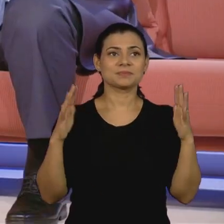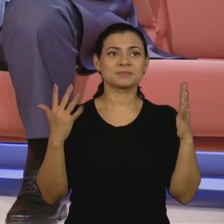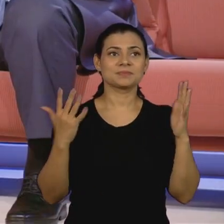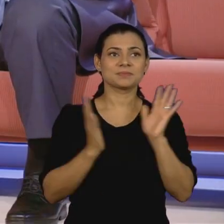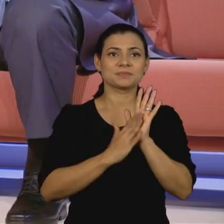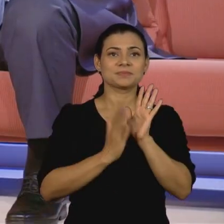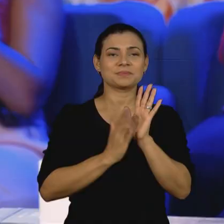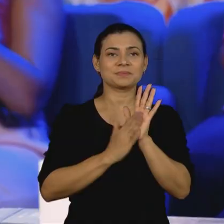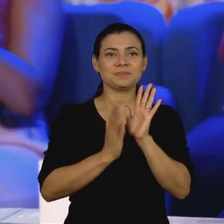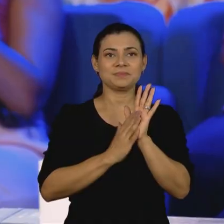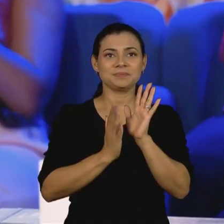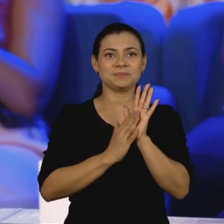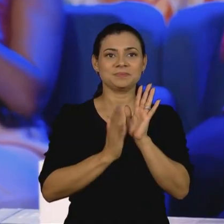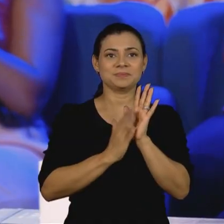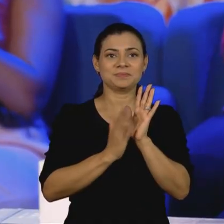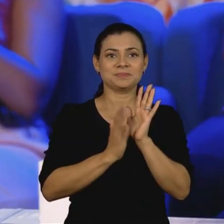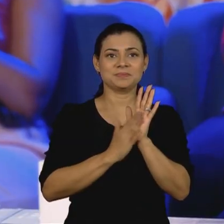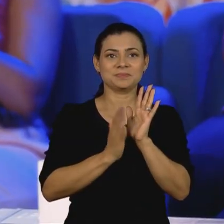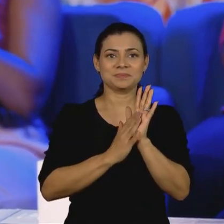Espanca.